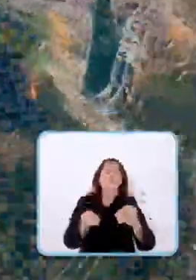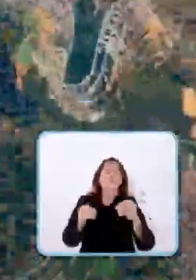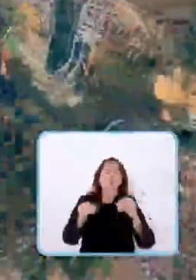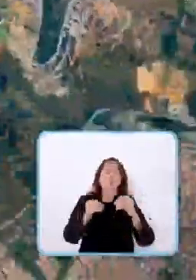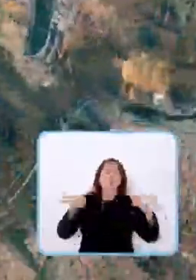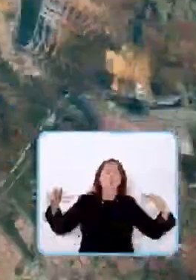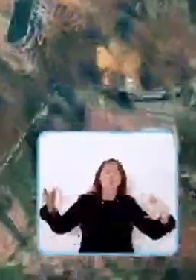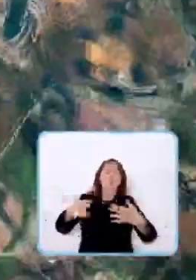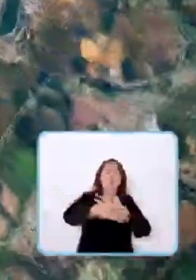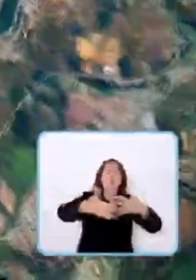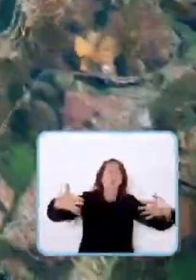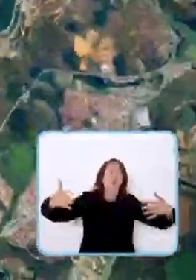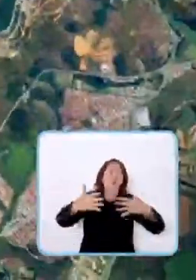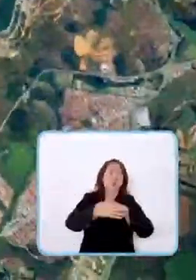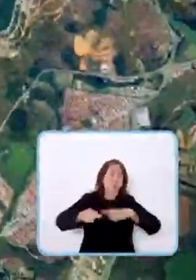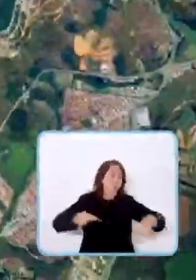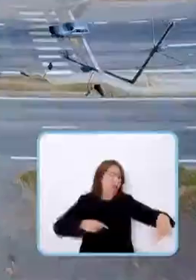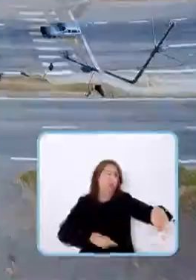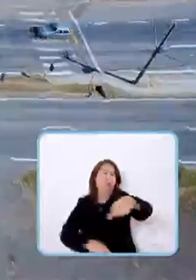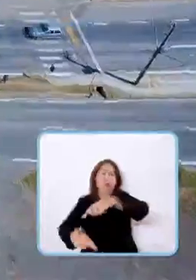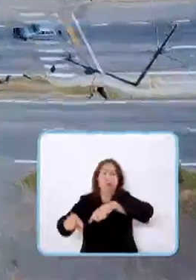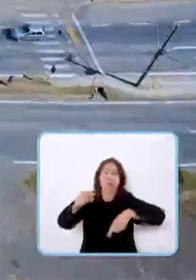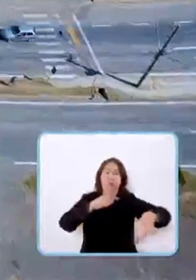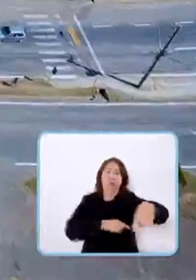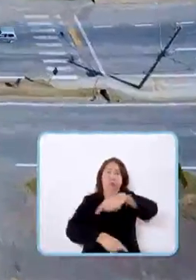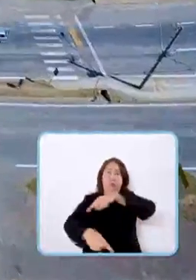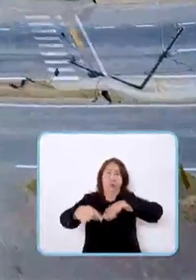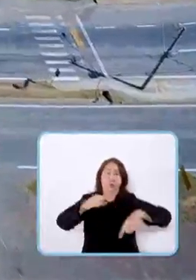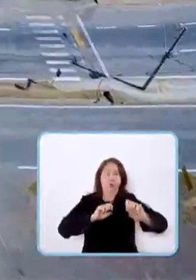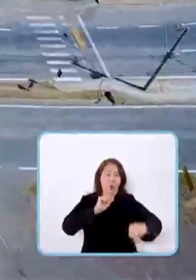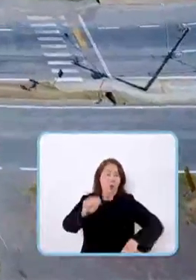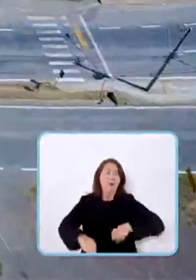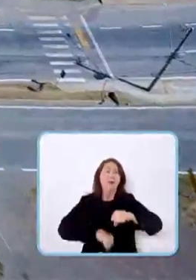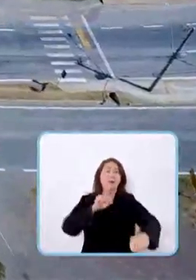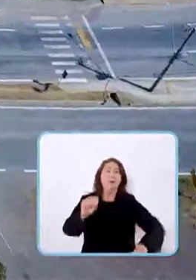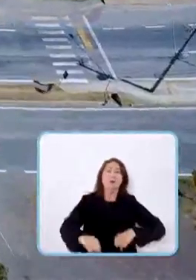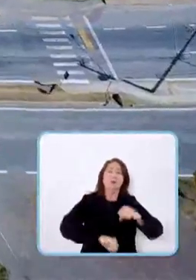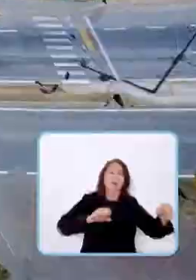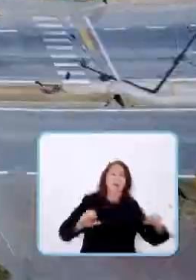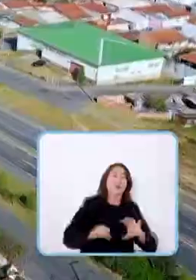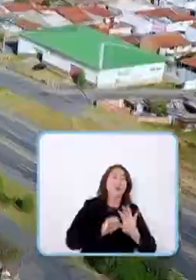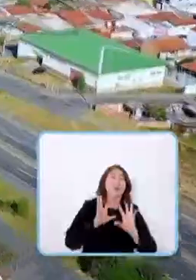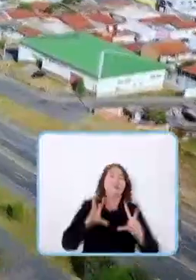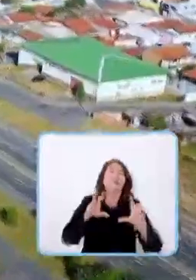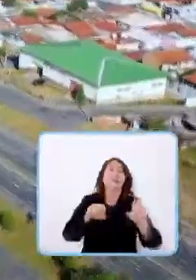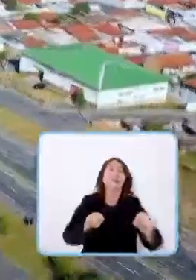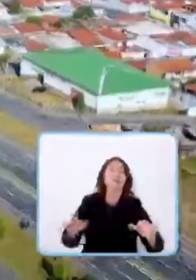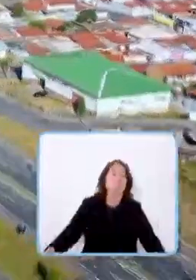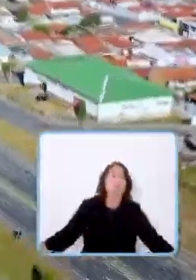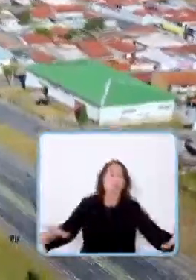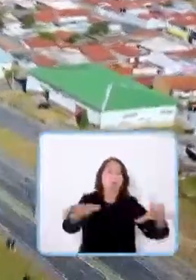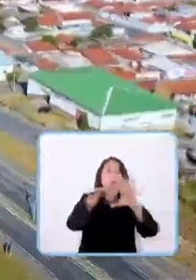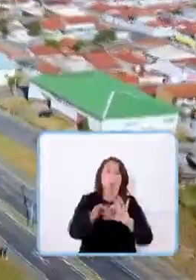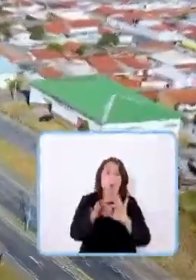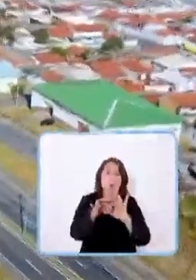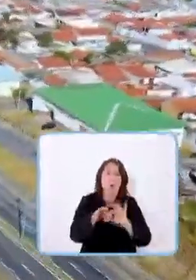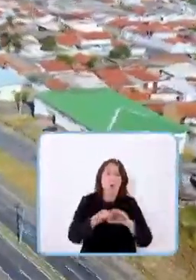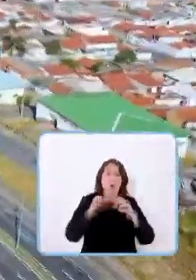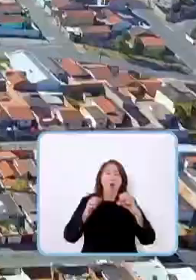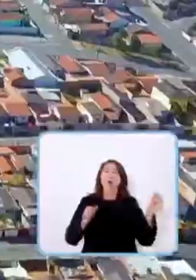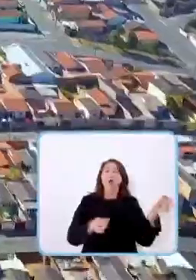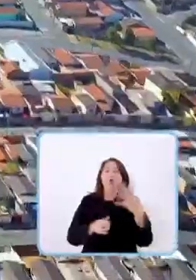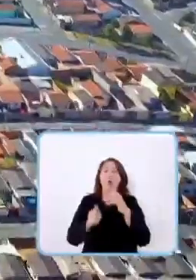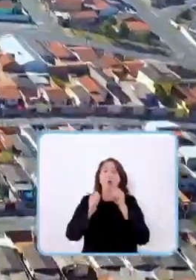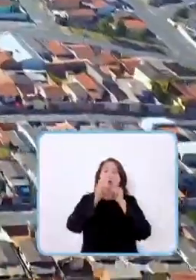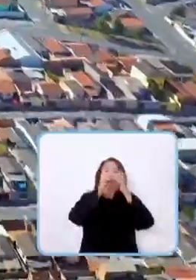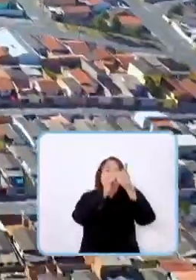avenida de ligação da Zona Oeste com a Zona Sul, ligação da ciclovia da Zona Sul com o centro, novo espaço cultural e esportivo